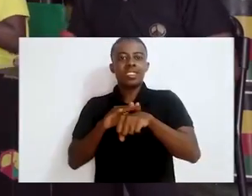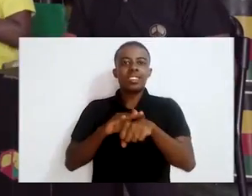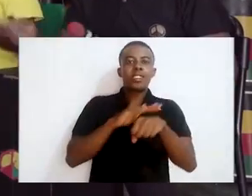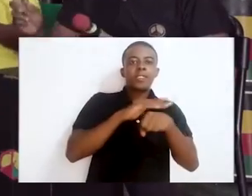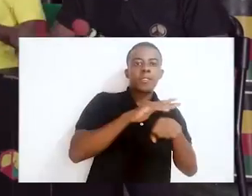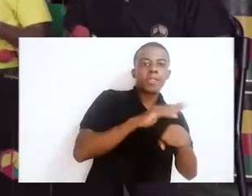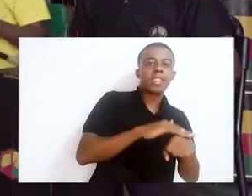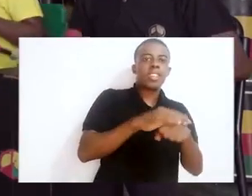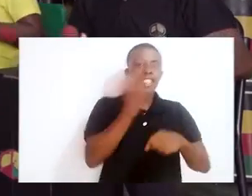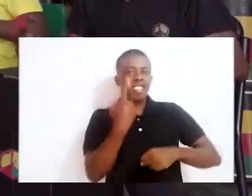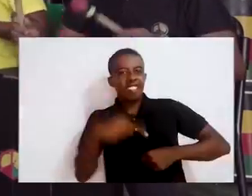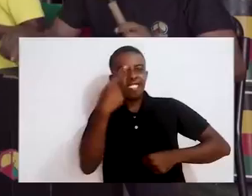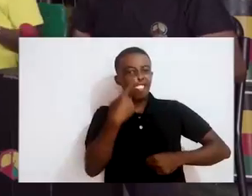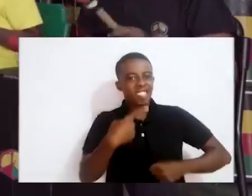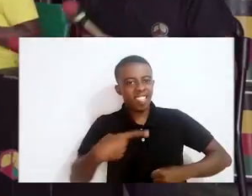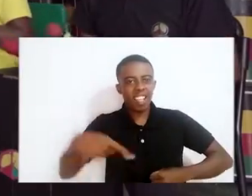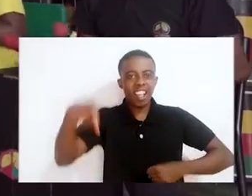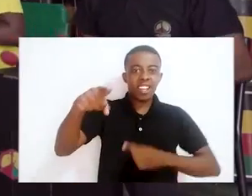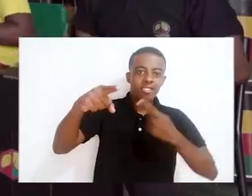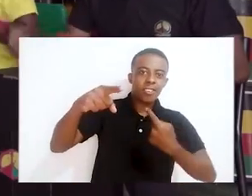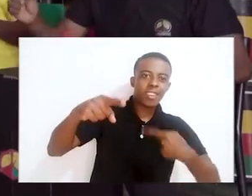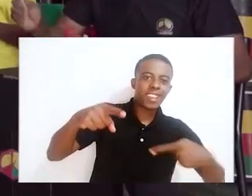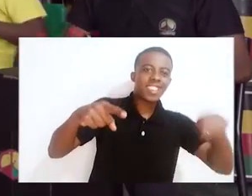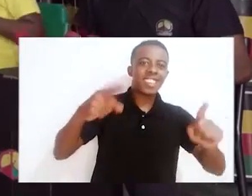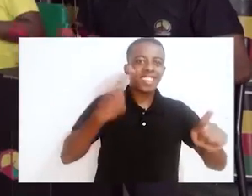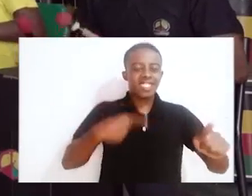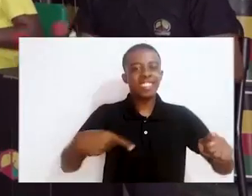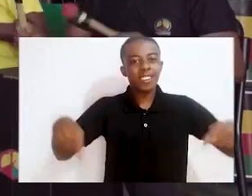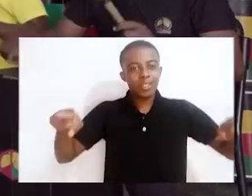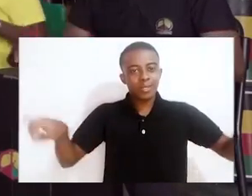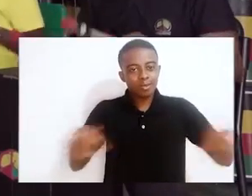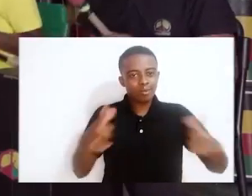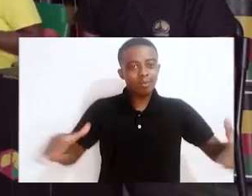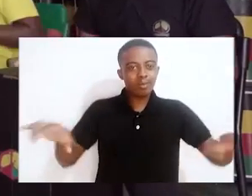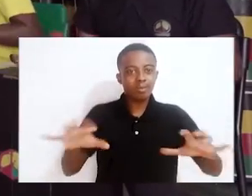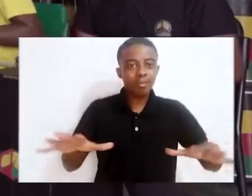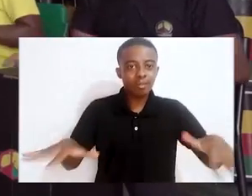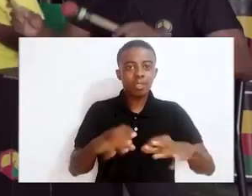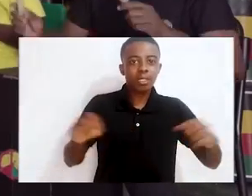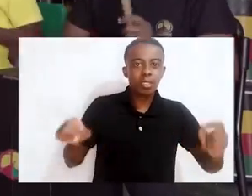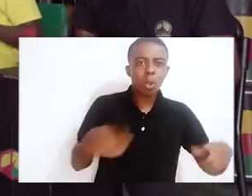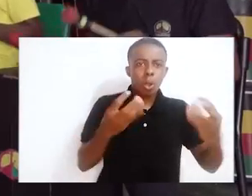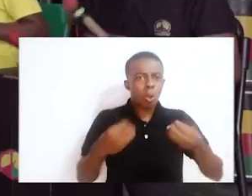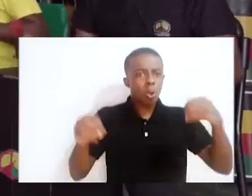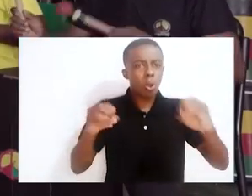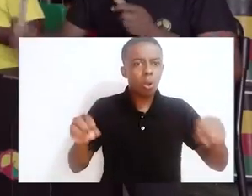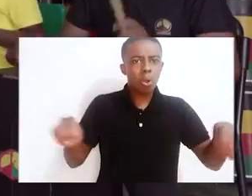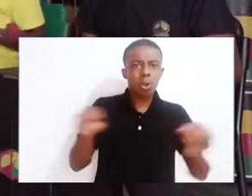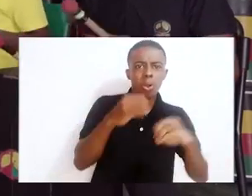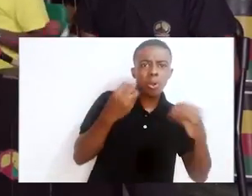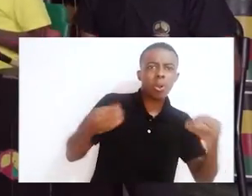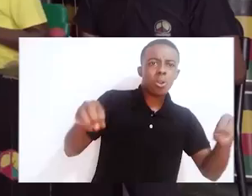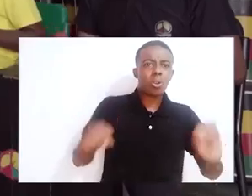dor. E lá vou eu, oh,